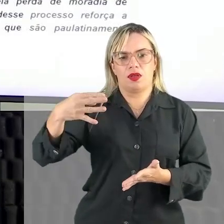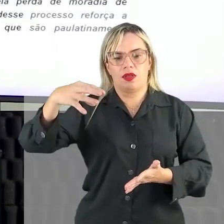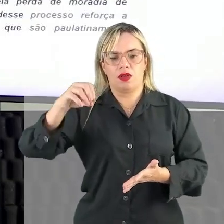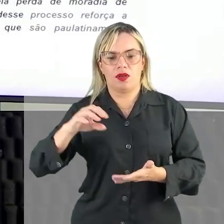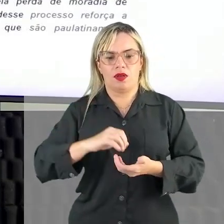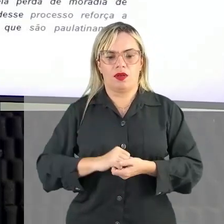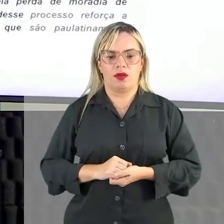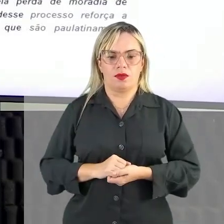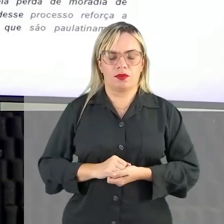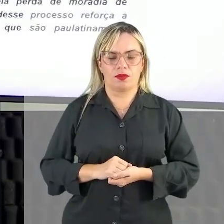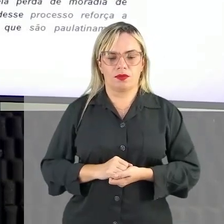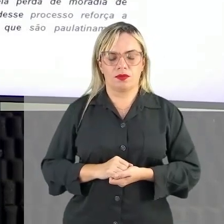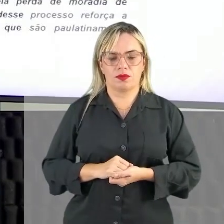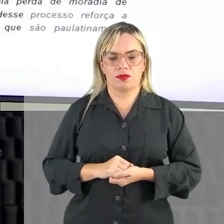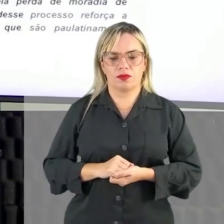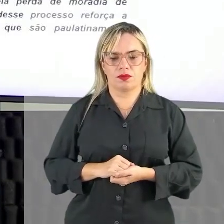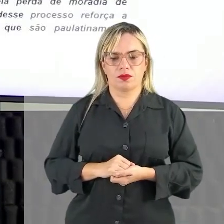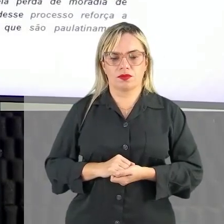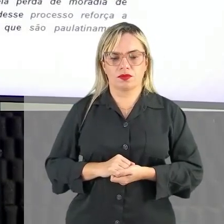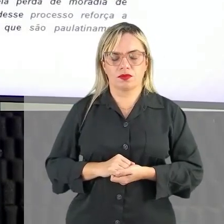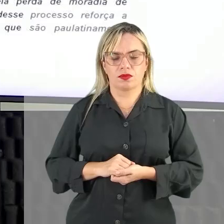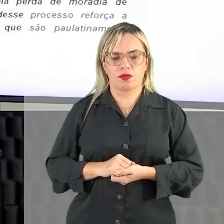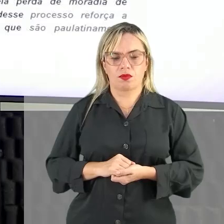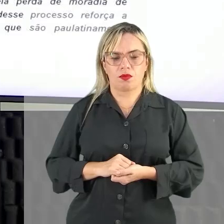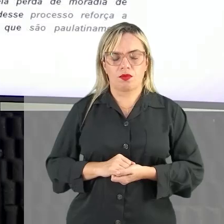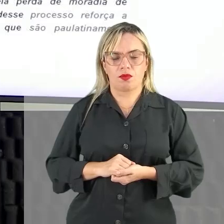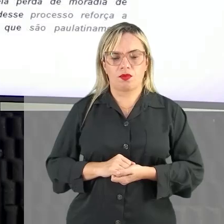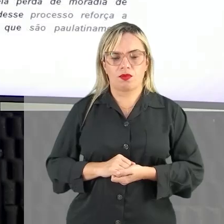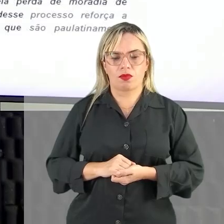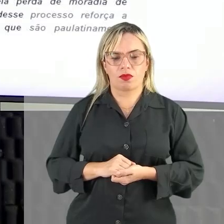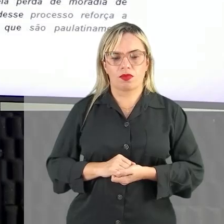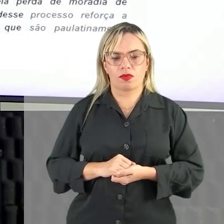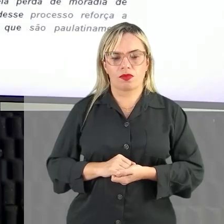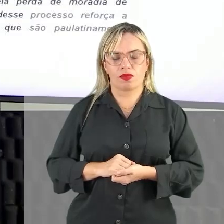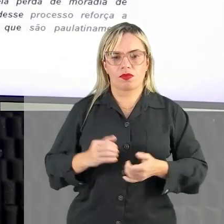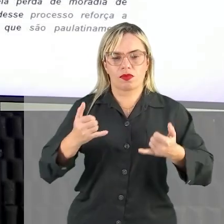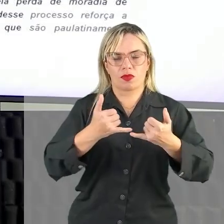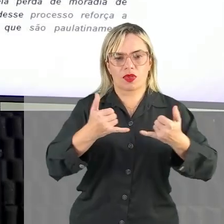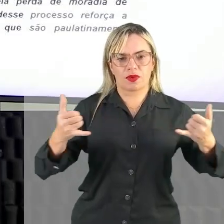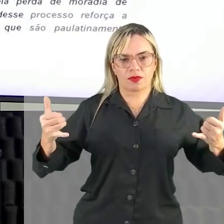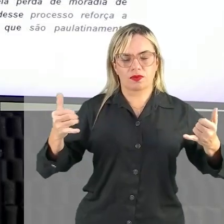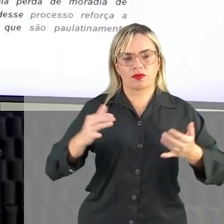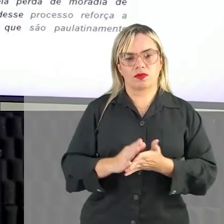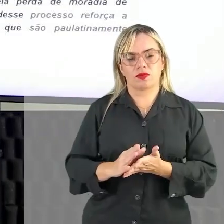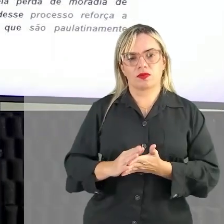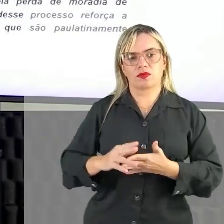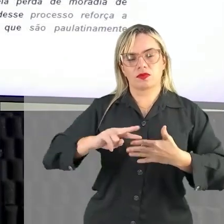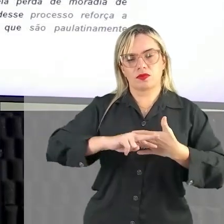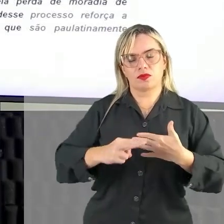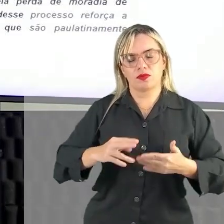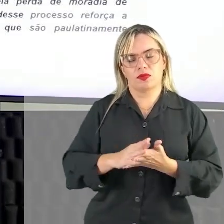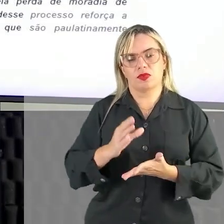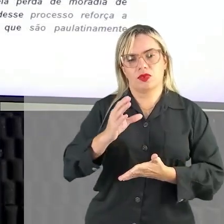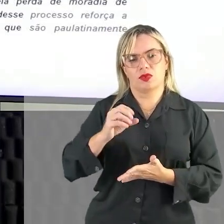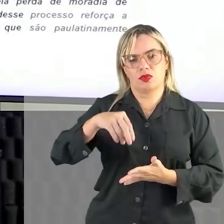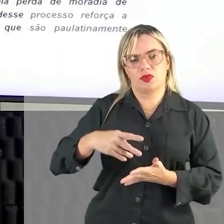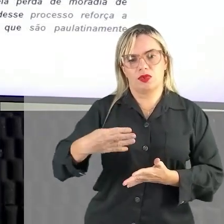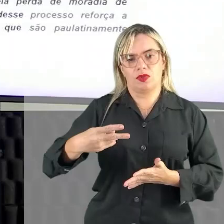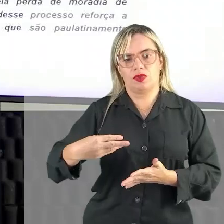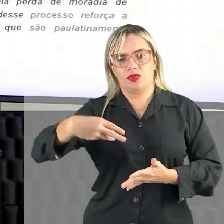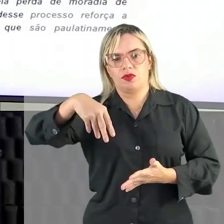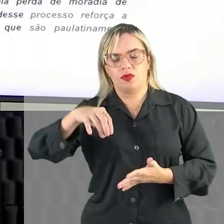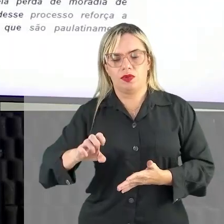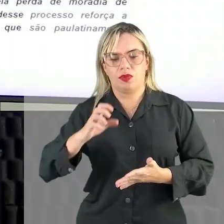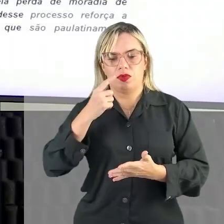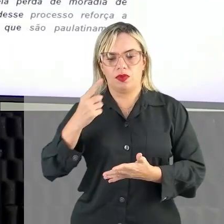da Hidra elétrica do Rio Xingu foi responsável pela perda de moradia de ribeirinhos consequentemente a continuidade